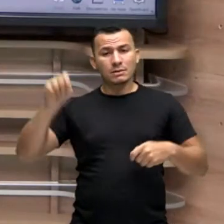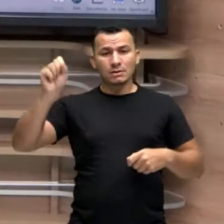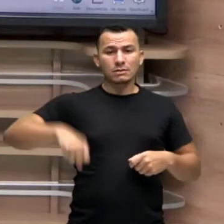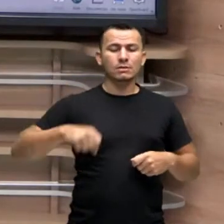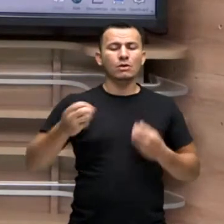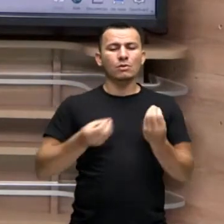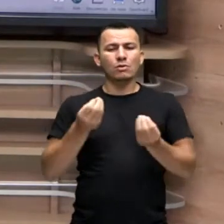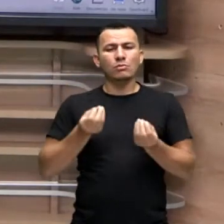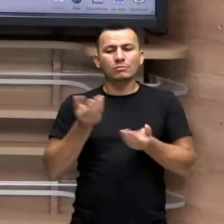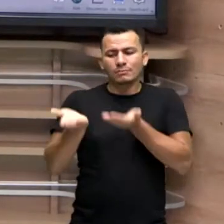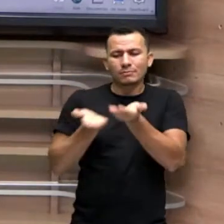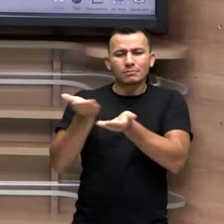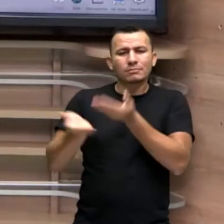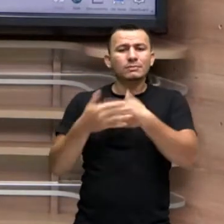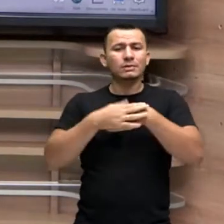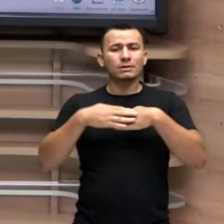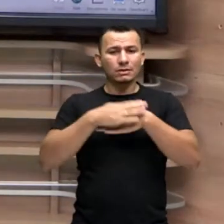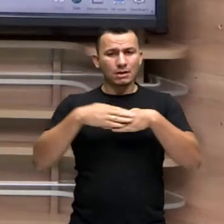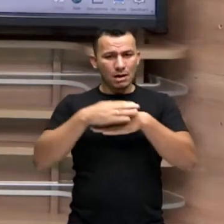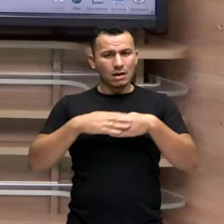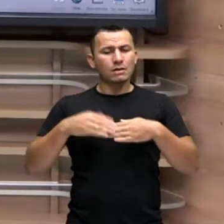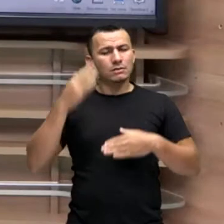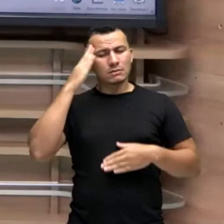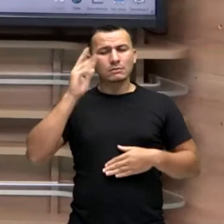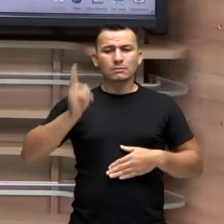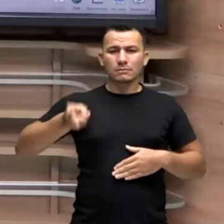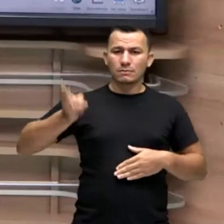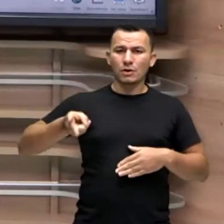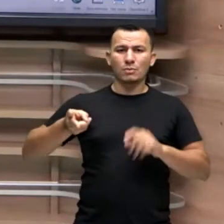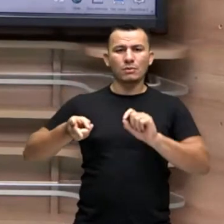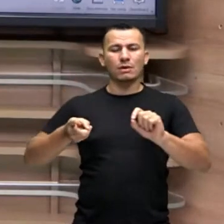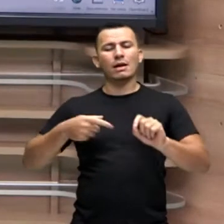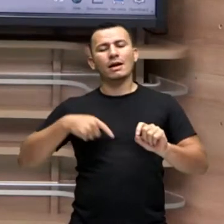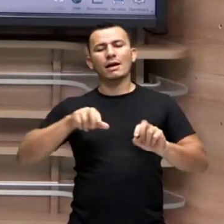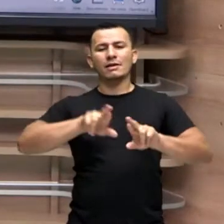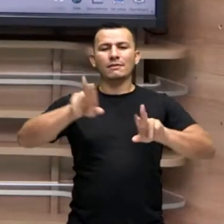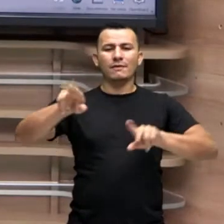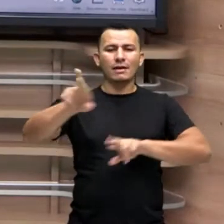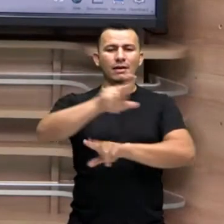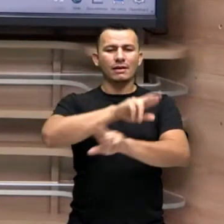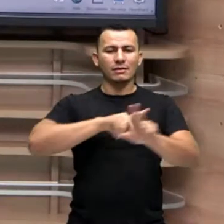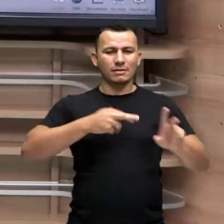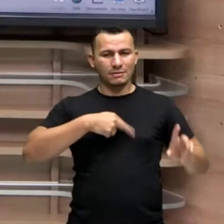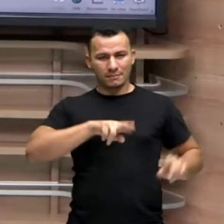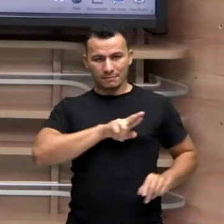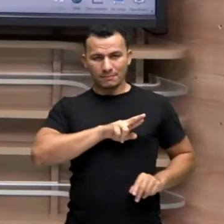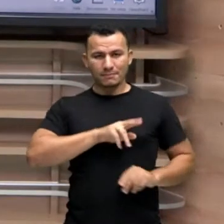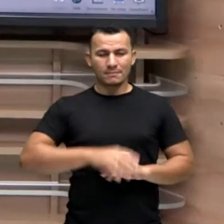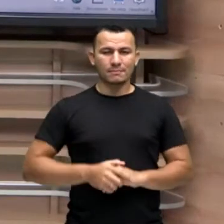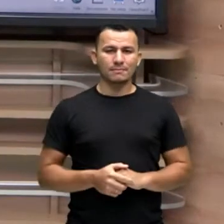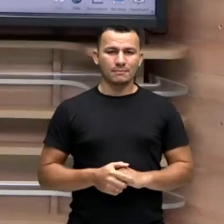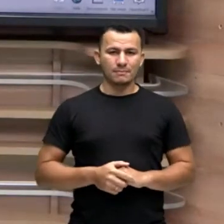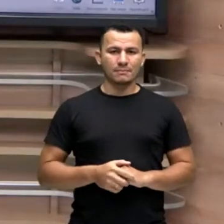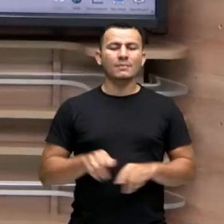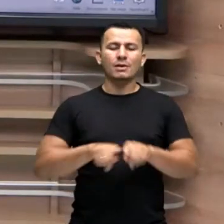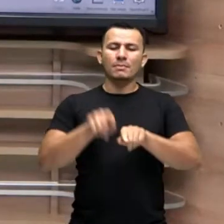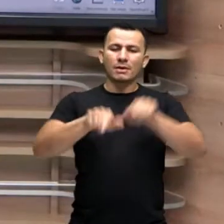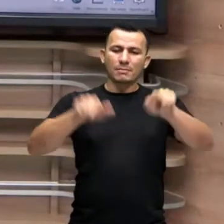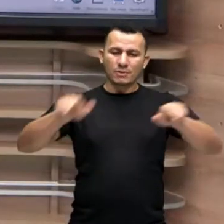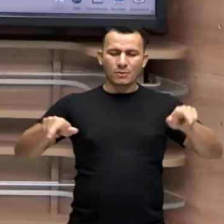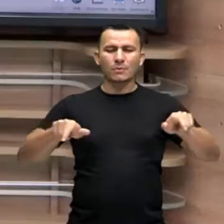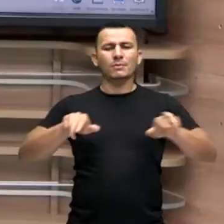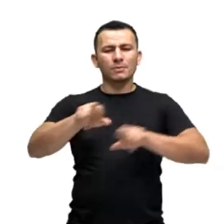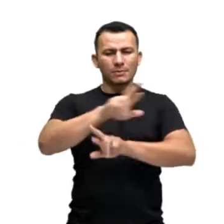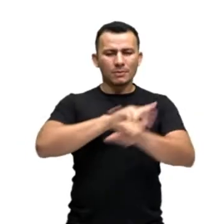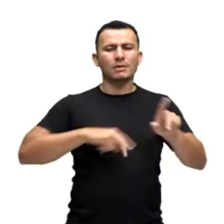olhadas com carinho mesmo que sejam diferentes um azul diferença entre as pessoas e três